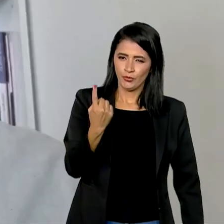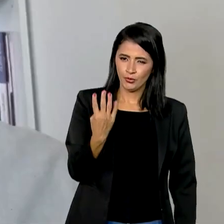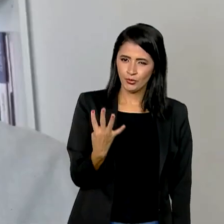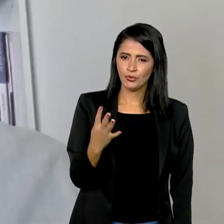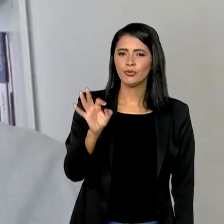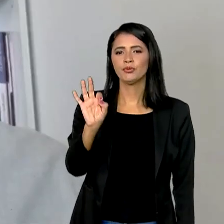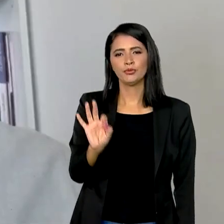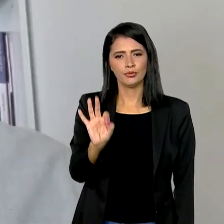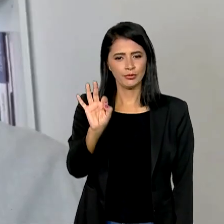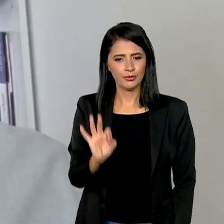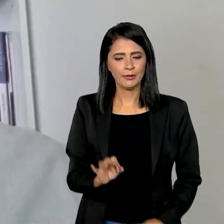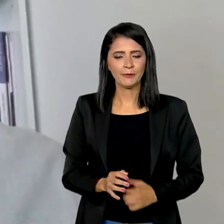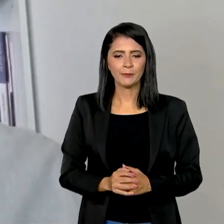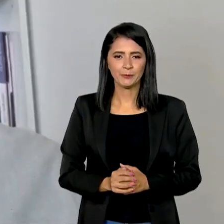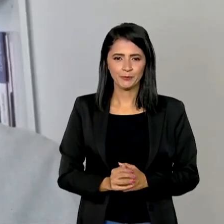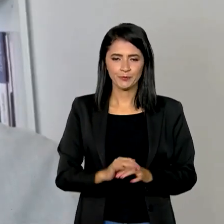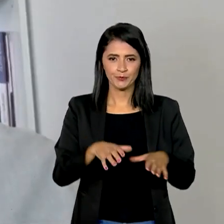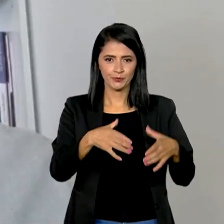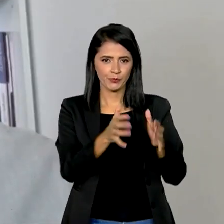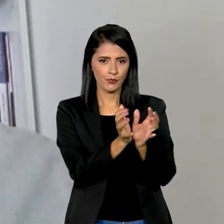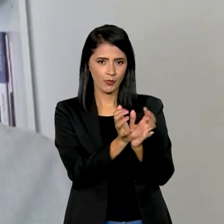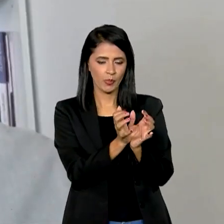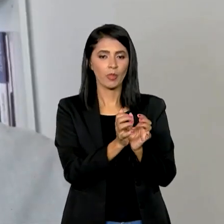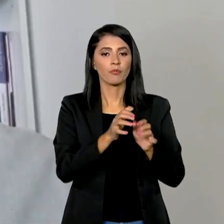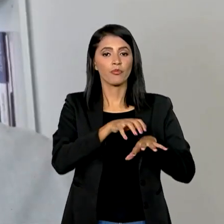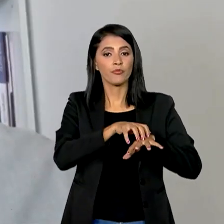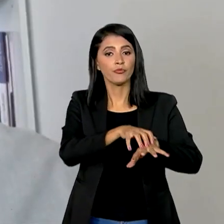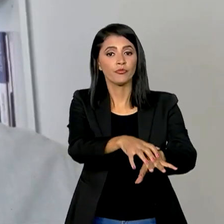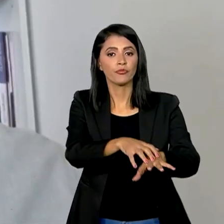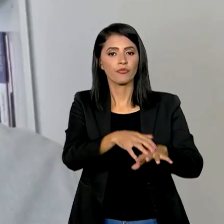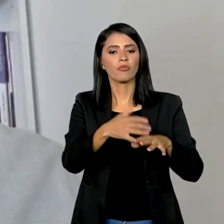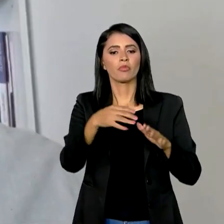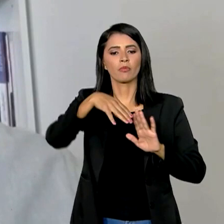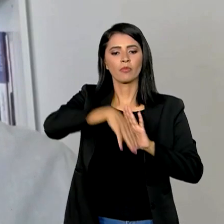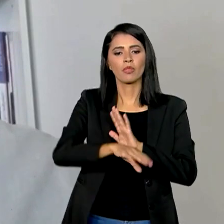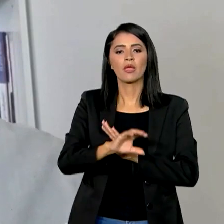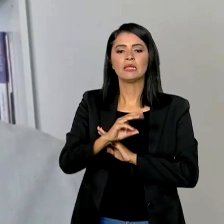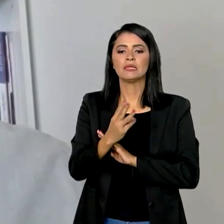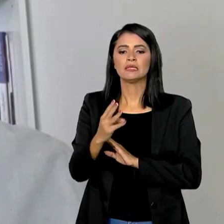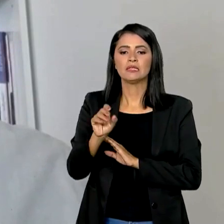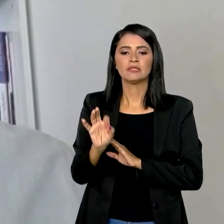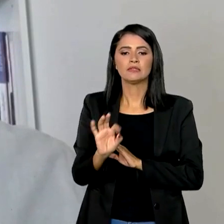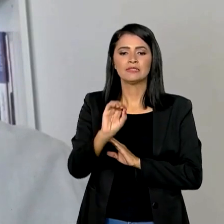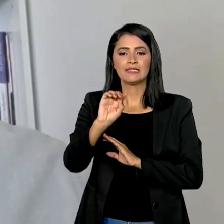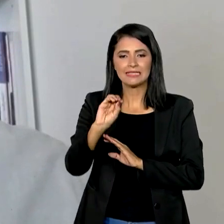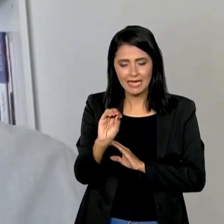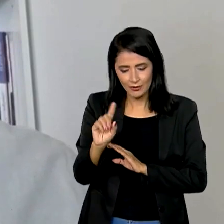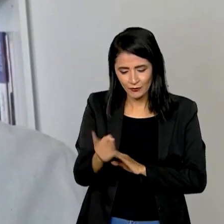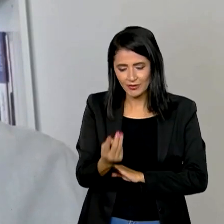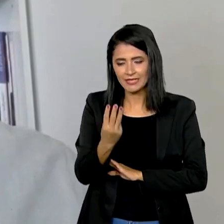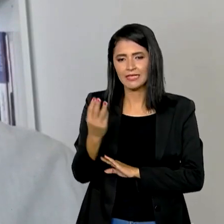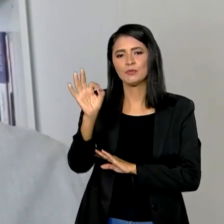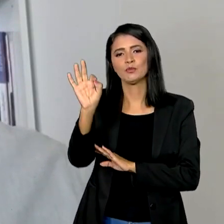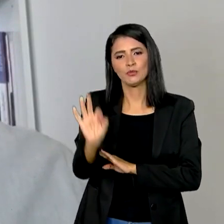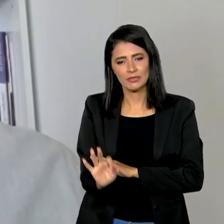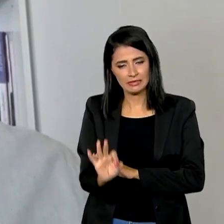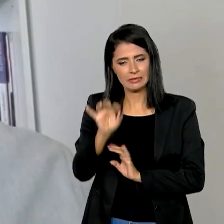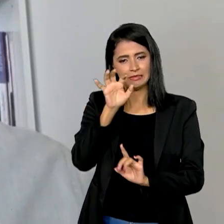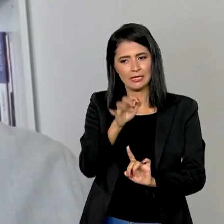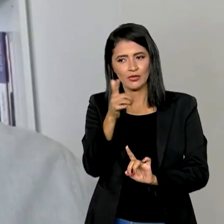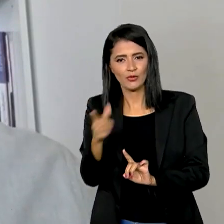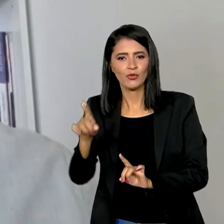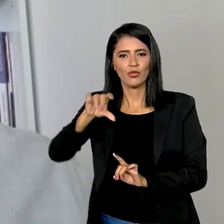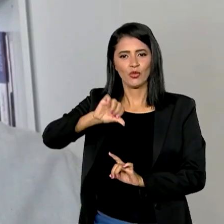9,14%. O grupo Transportes registrou queda de 0,33%, influenciado principalmente pela queda de